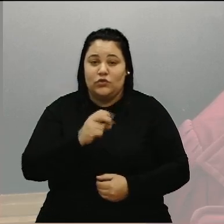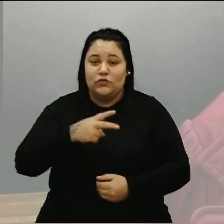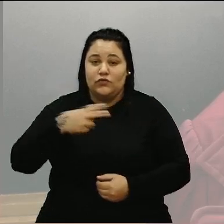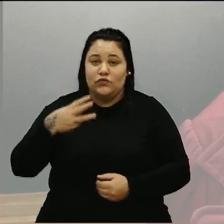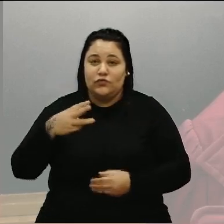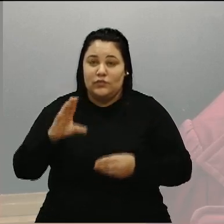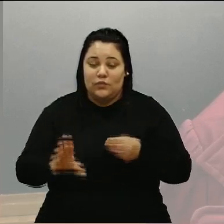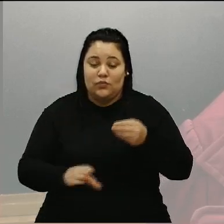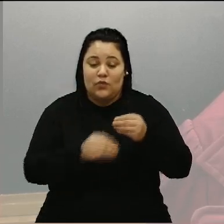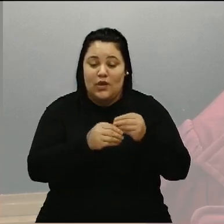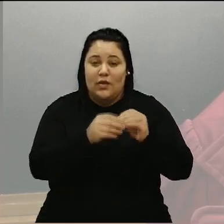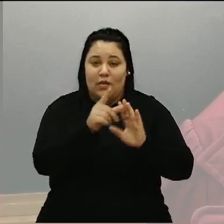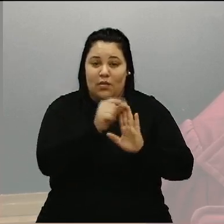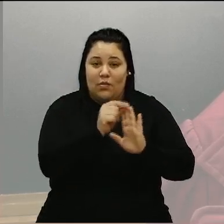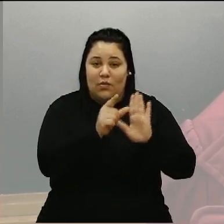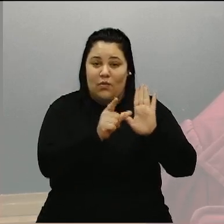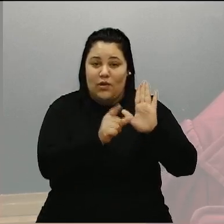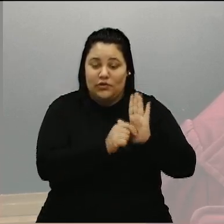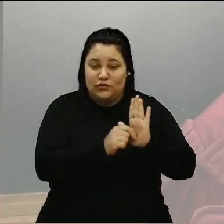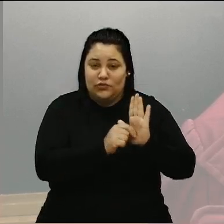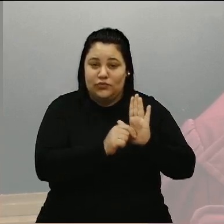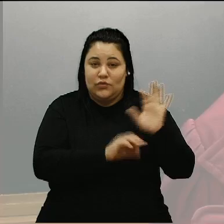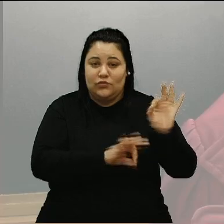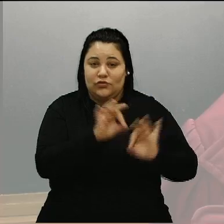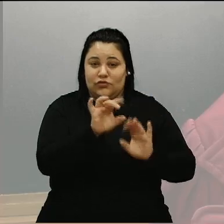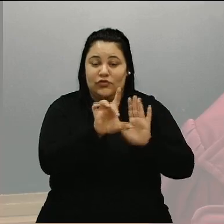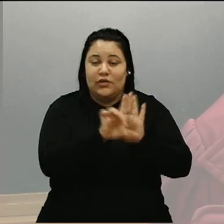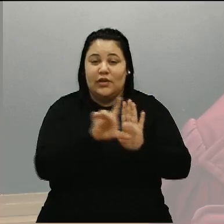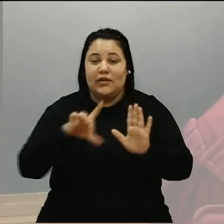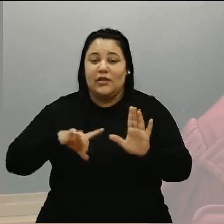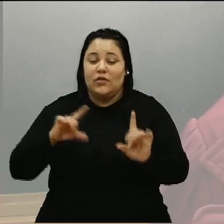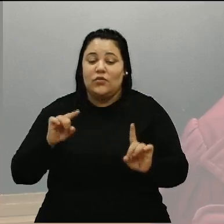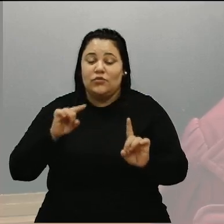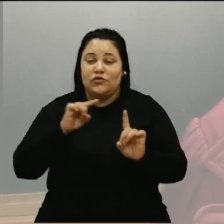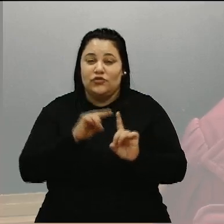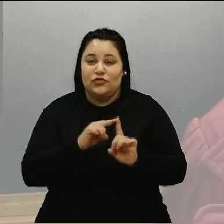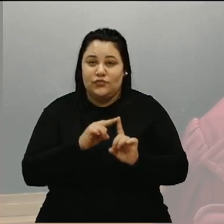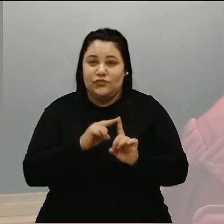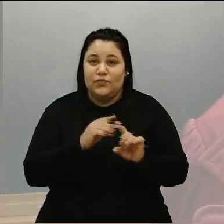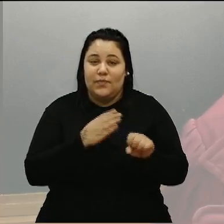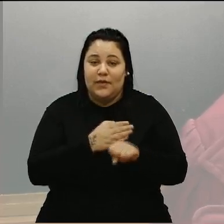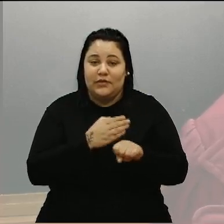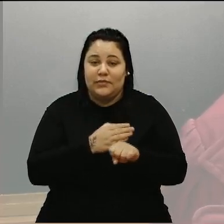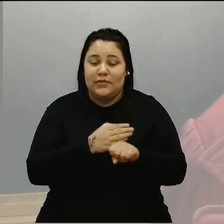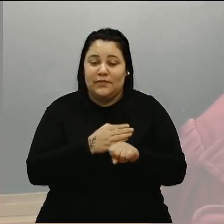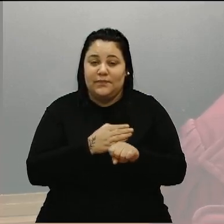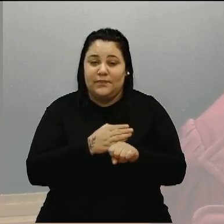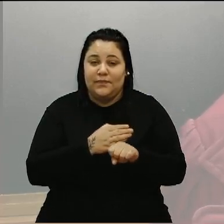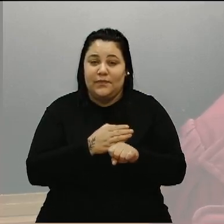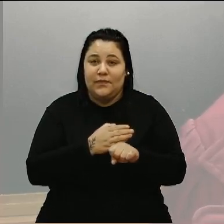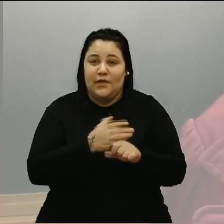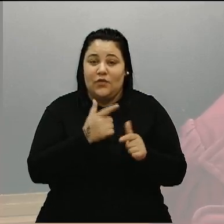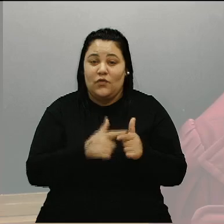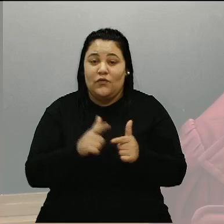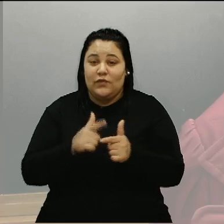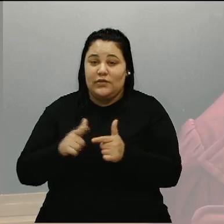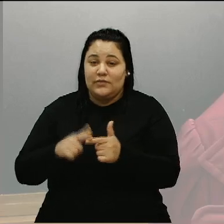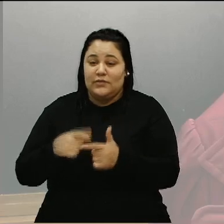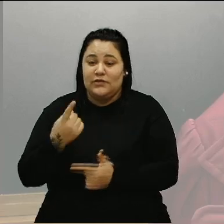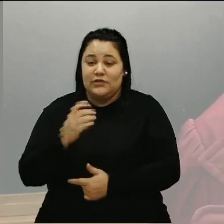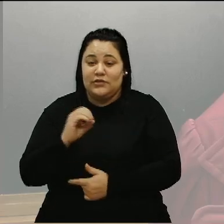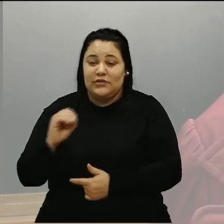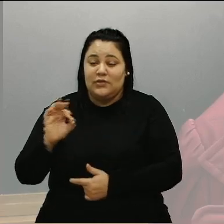acresce artigo ao projeto de lei, visando incluir o financiamento de 100% do custo total de